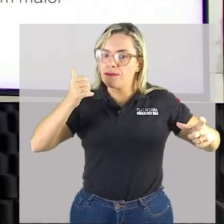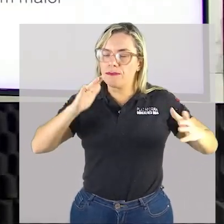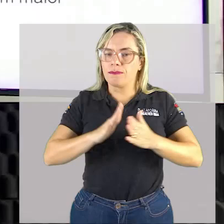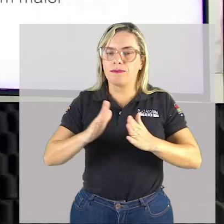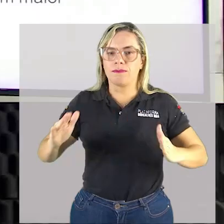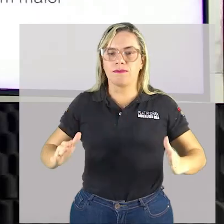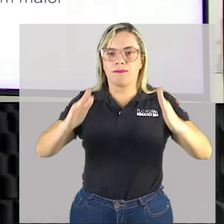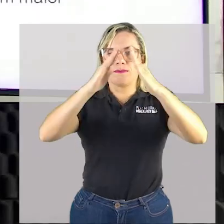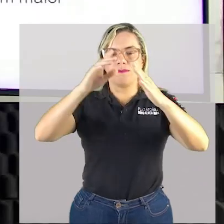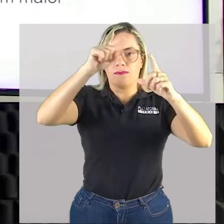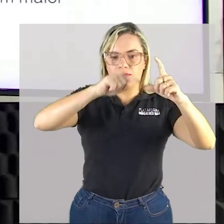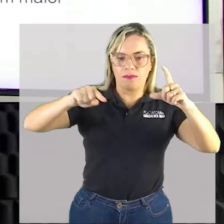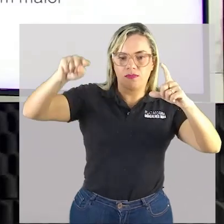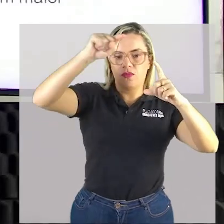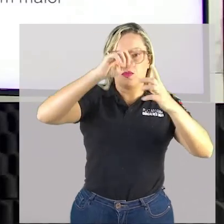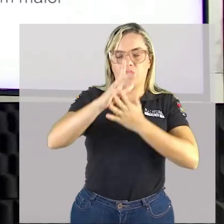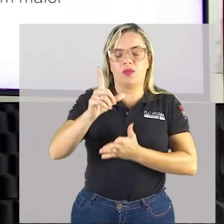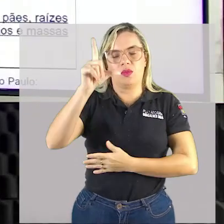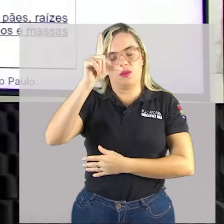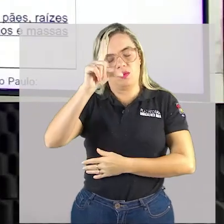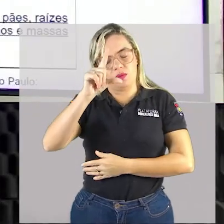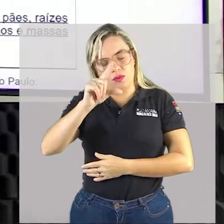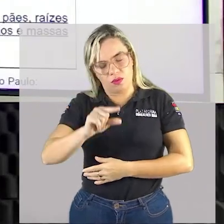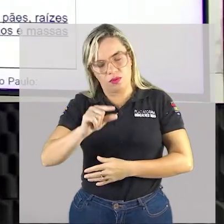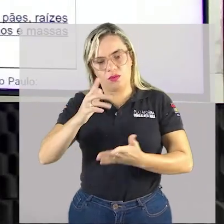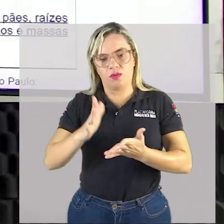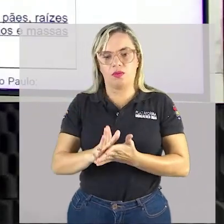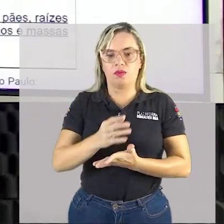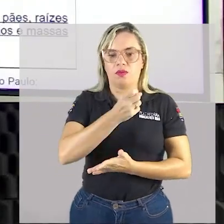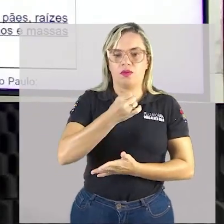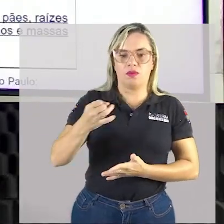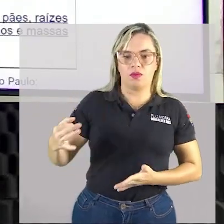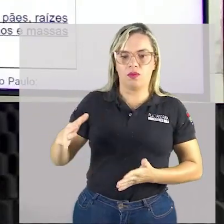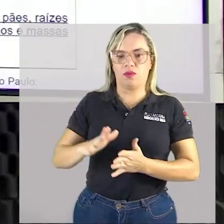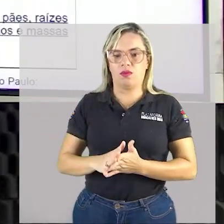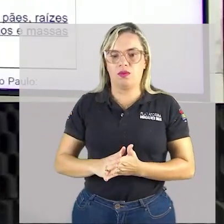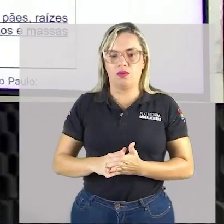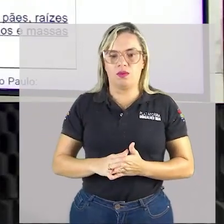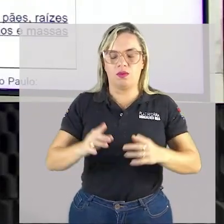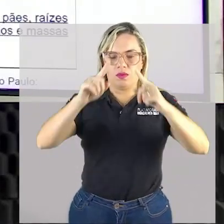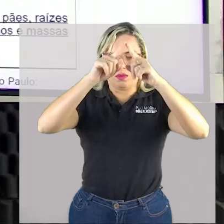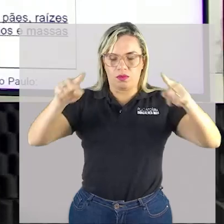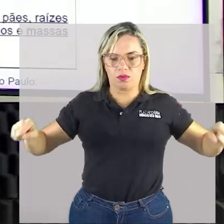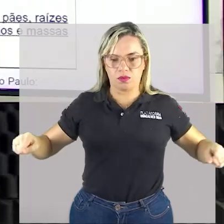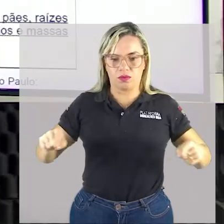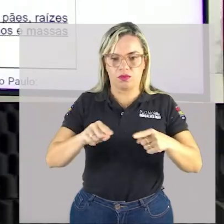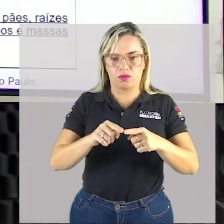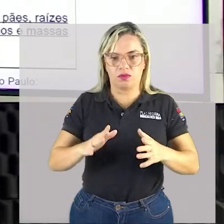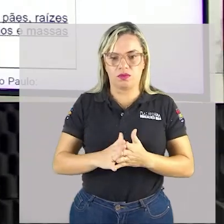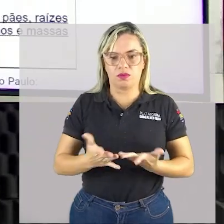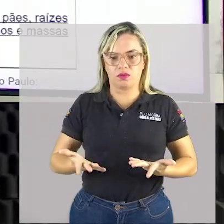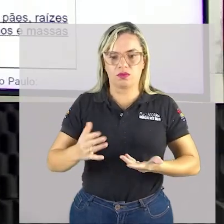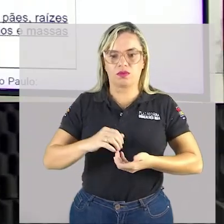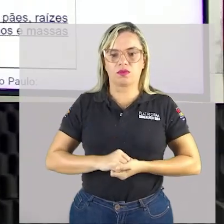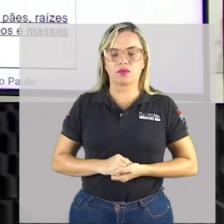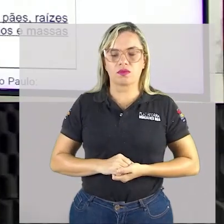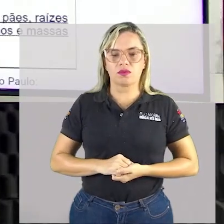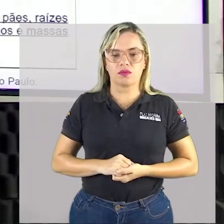no topo os que devem ser consumidos com moderação. Olha aí a pirâmide, tá? Então,